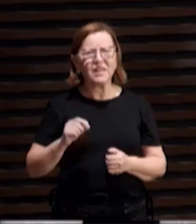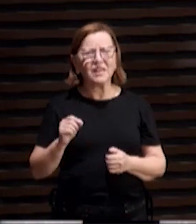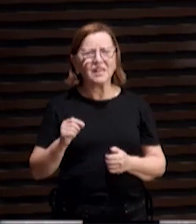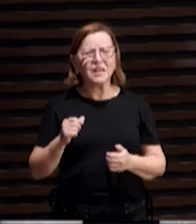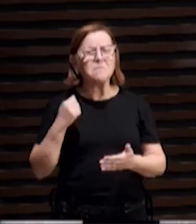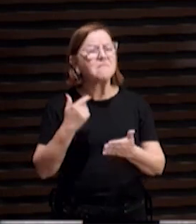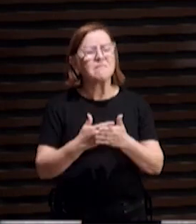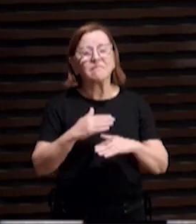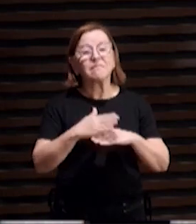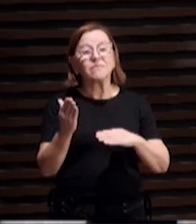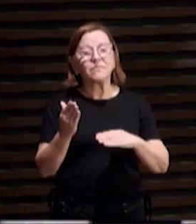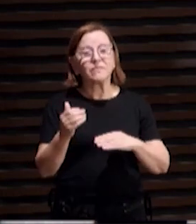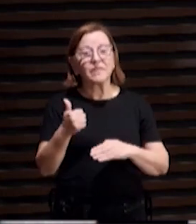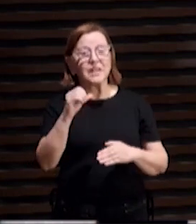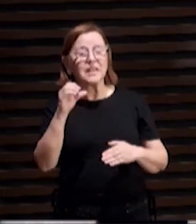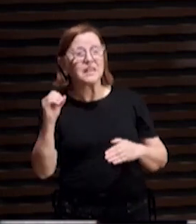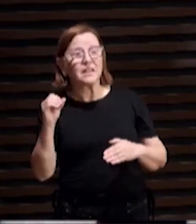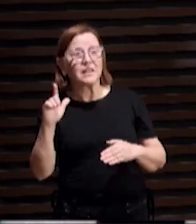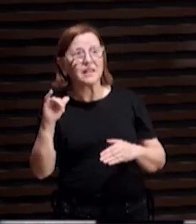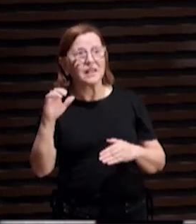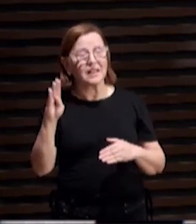mais? 100 libras.